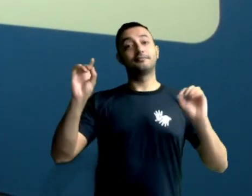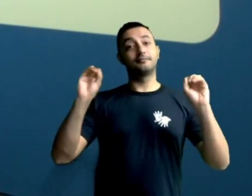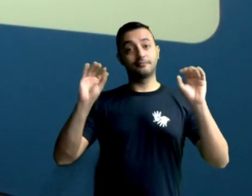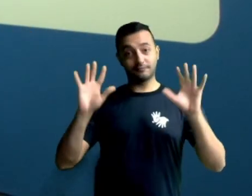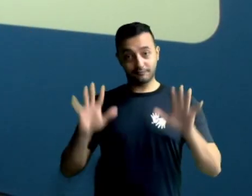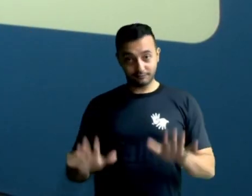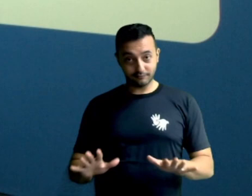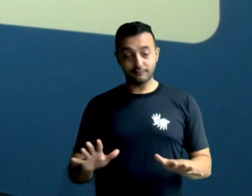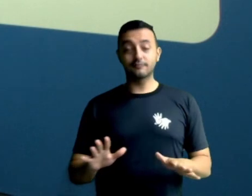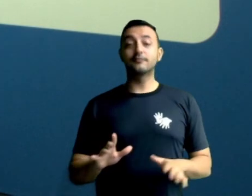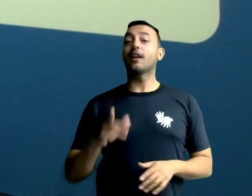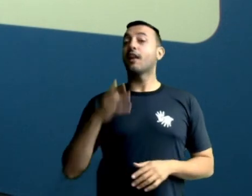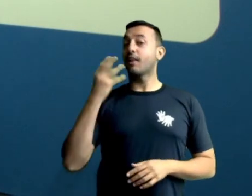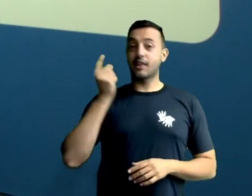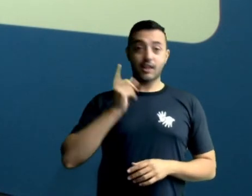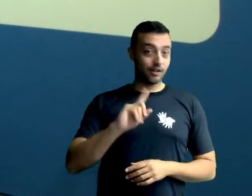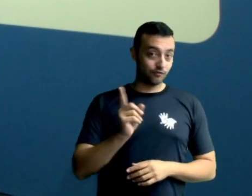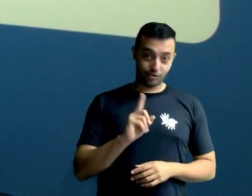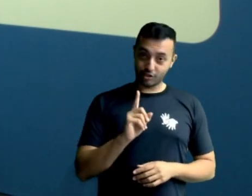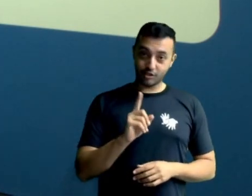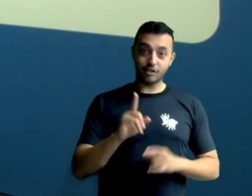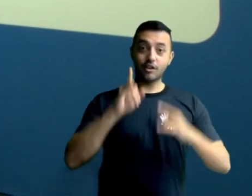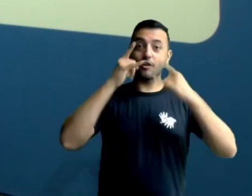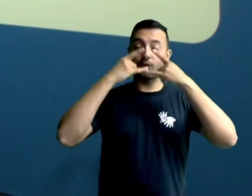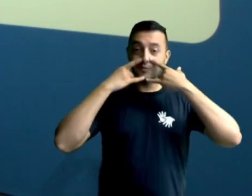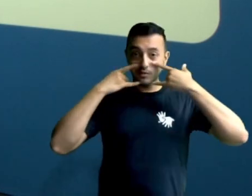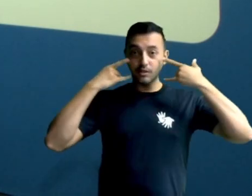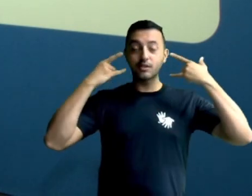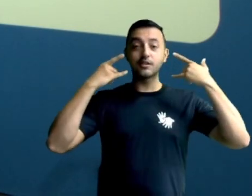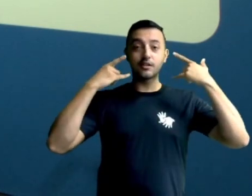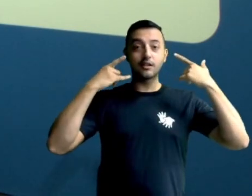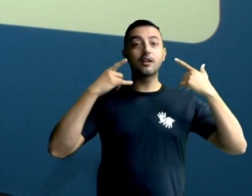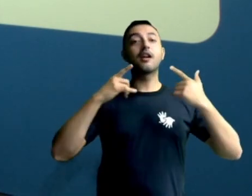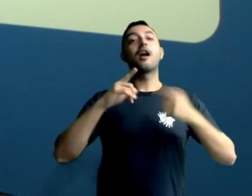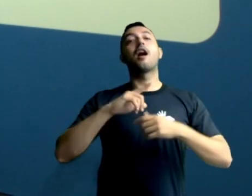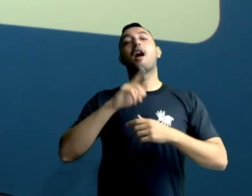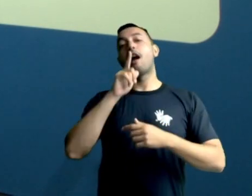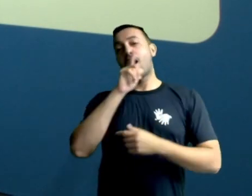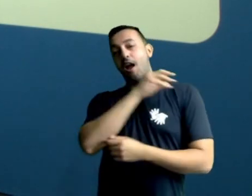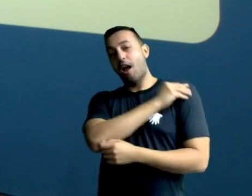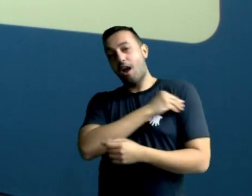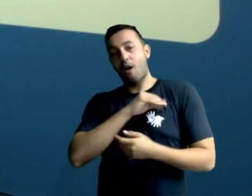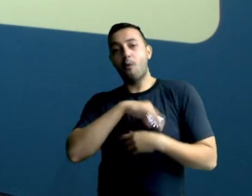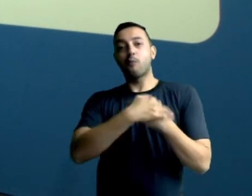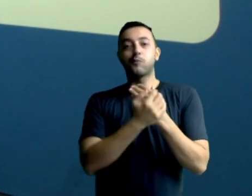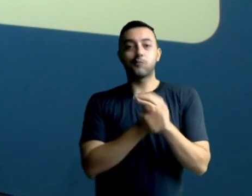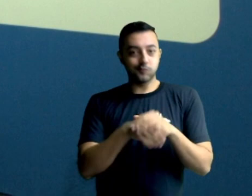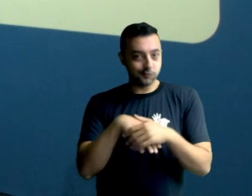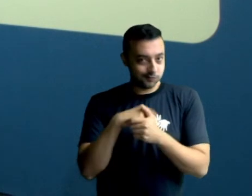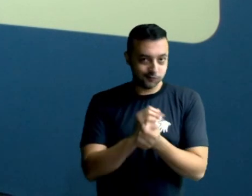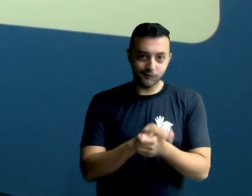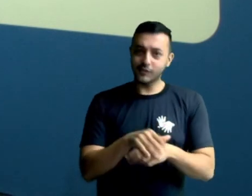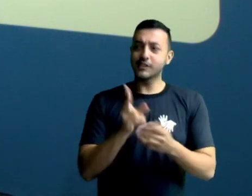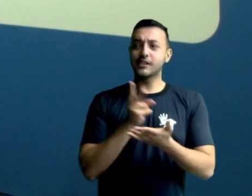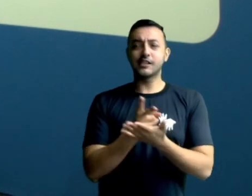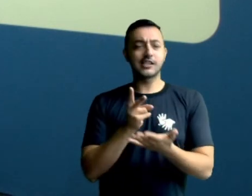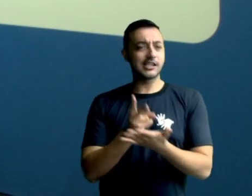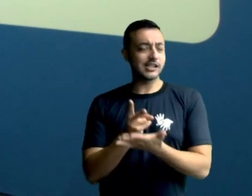com Deus. Não esqueça, use máscara, passe álcool em gel na sua mão, se mantenha